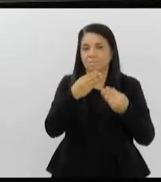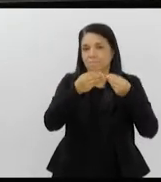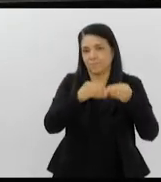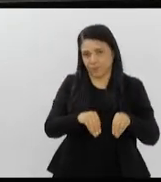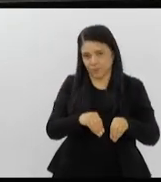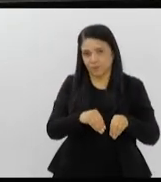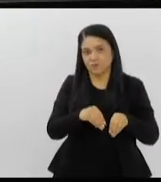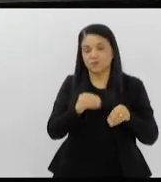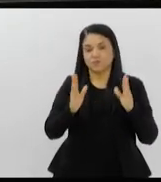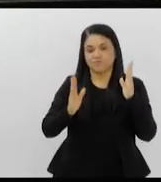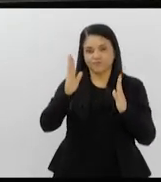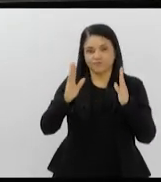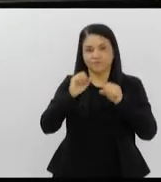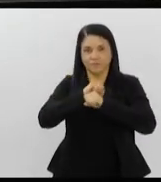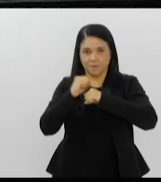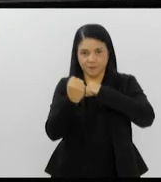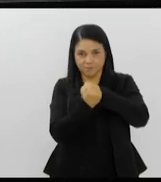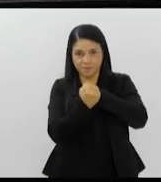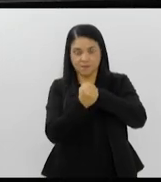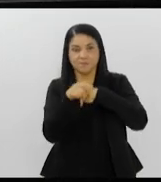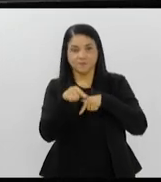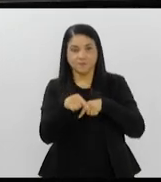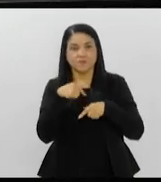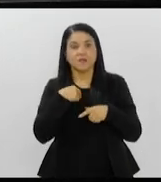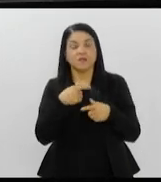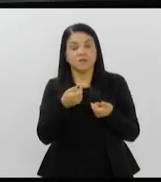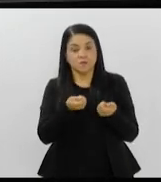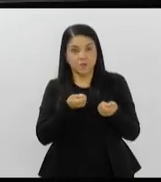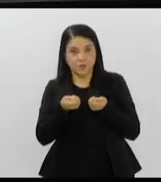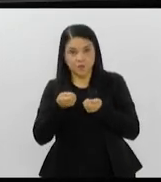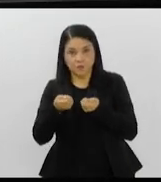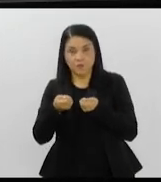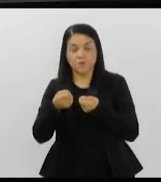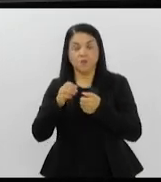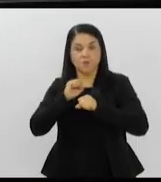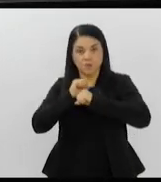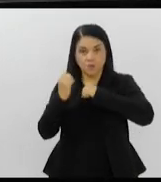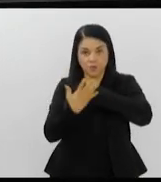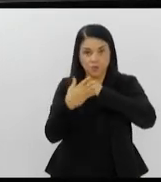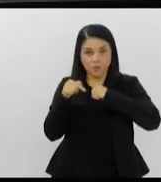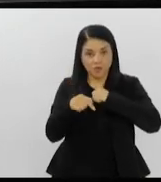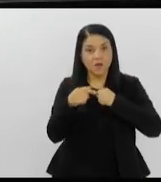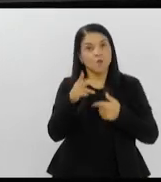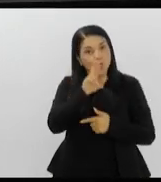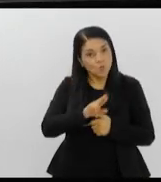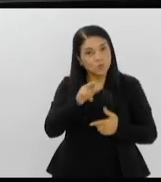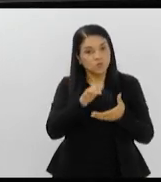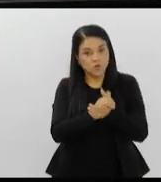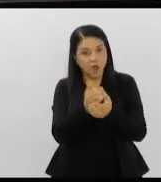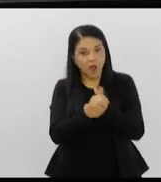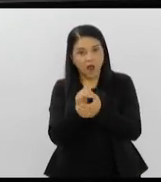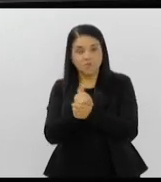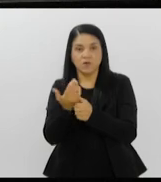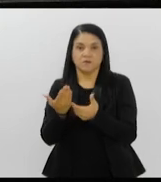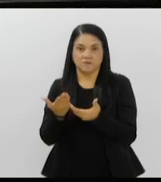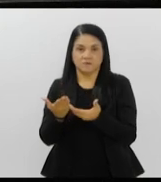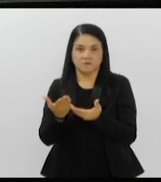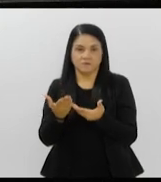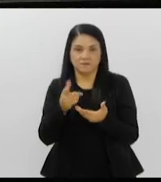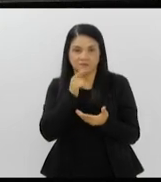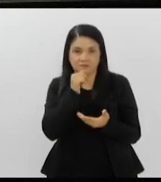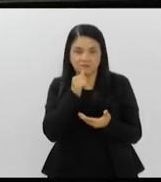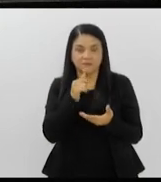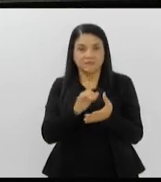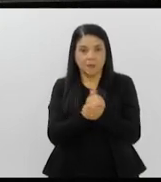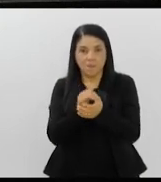período da pandemia. A principal forma de conter o coronavírus era o uso de água e sabão, e ainda assim